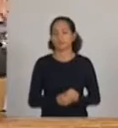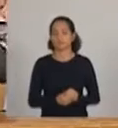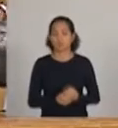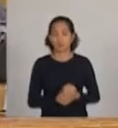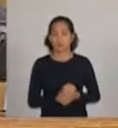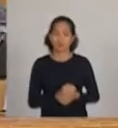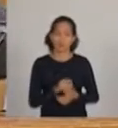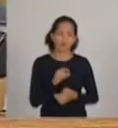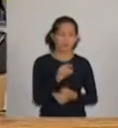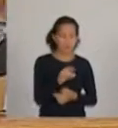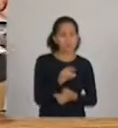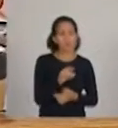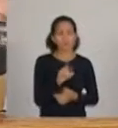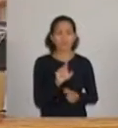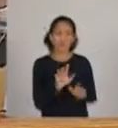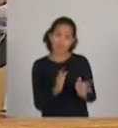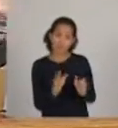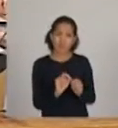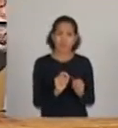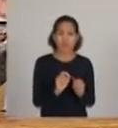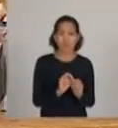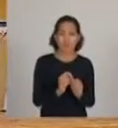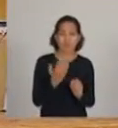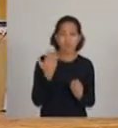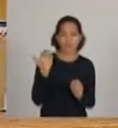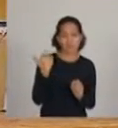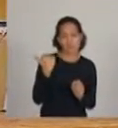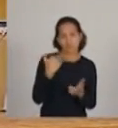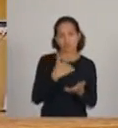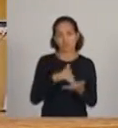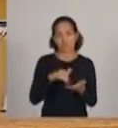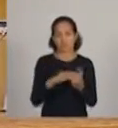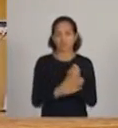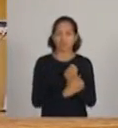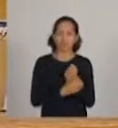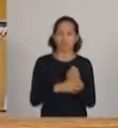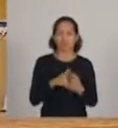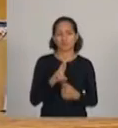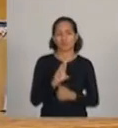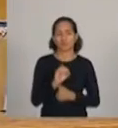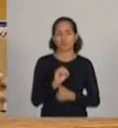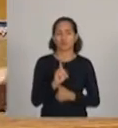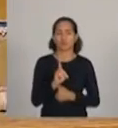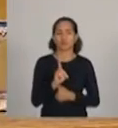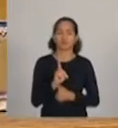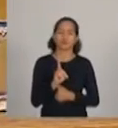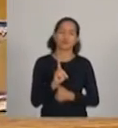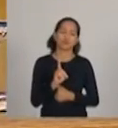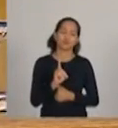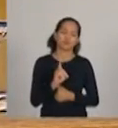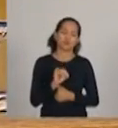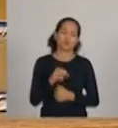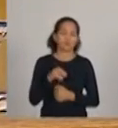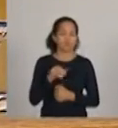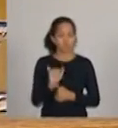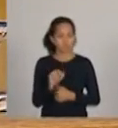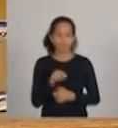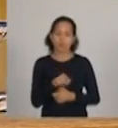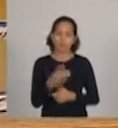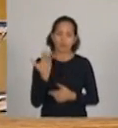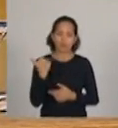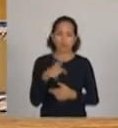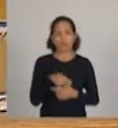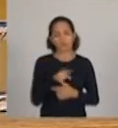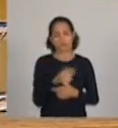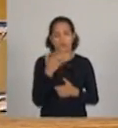até que fez um arremedo bom do antigo secretário de Segurança, Rodinei Midiático. Porque agora você também, querendo